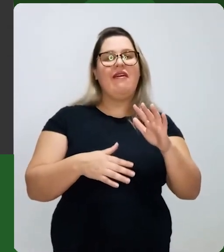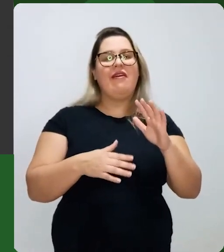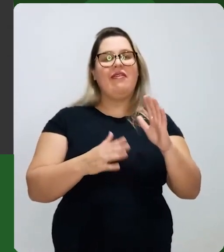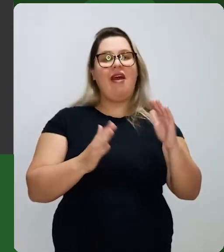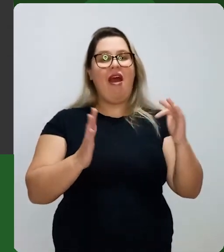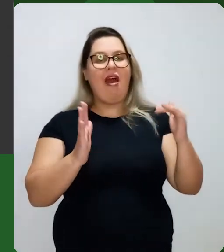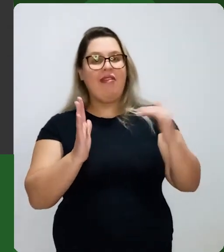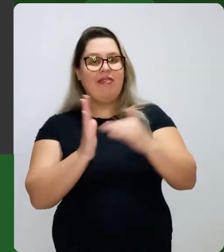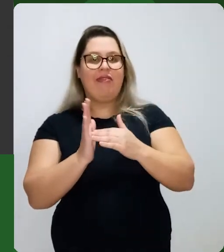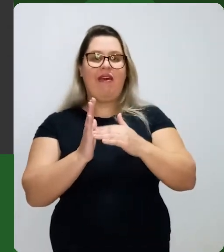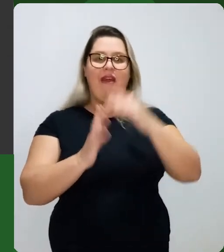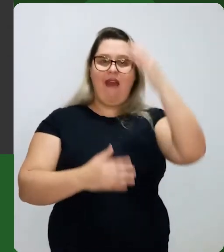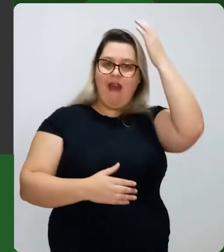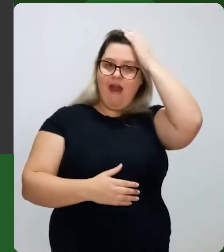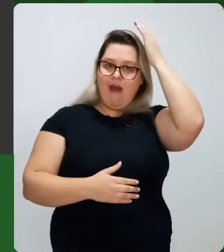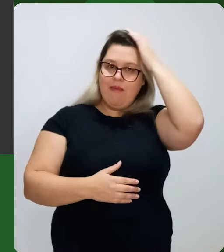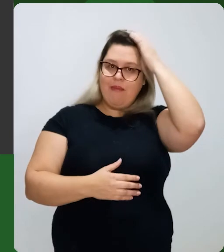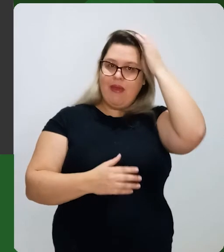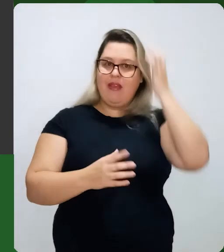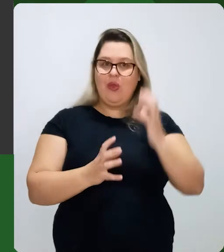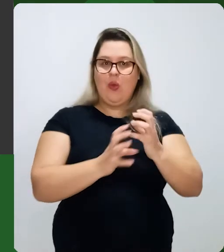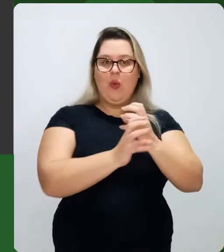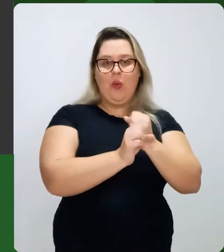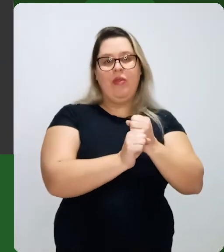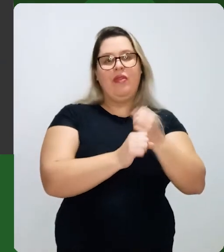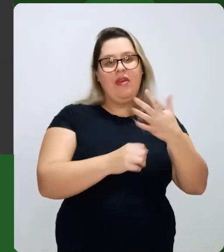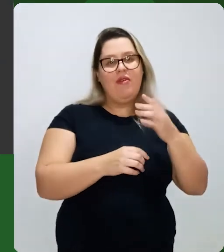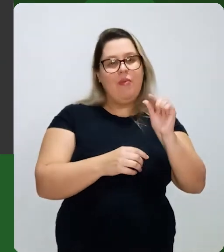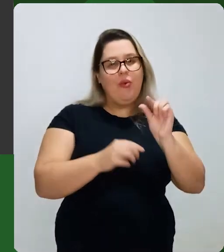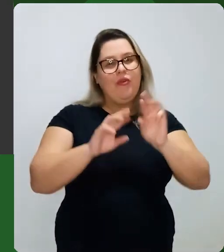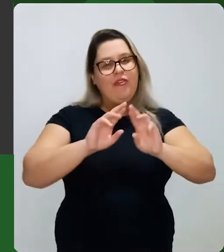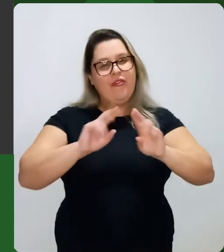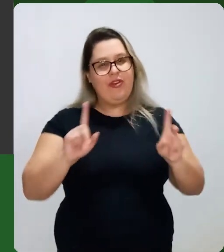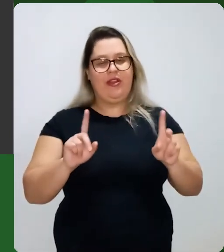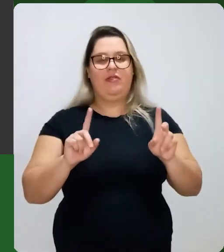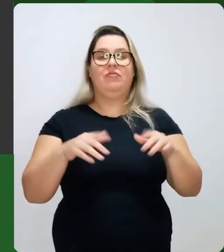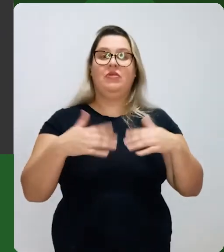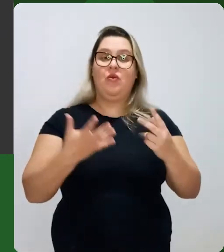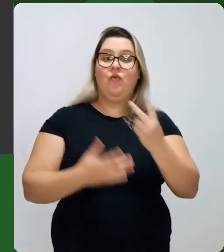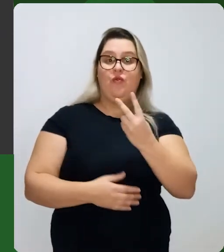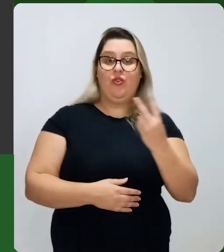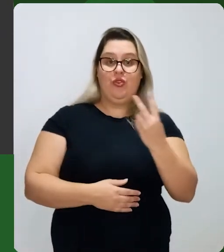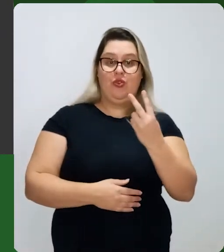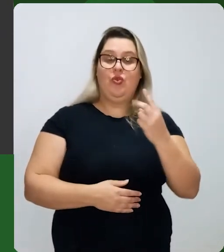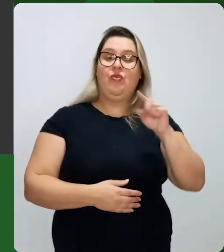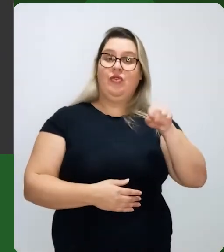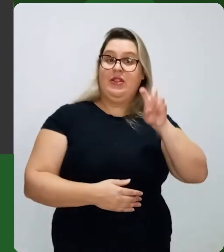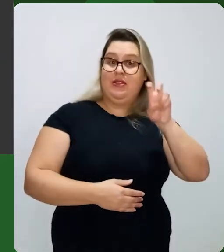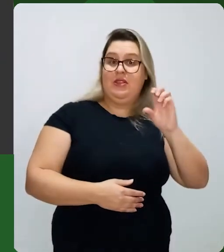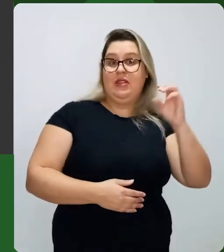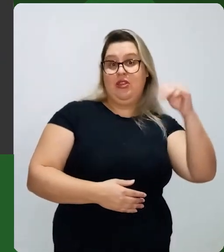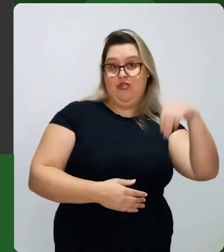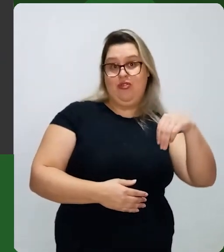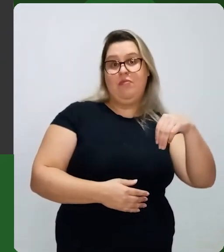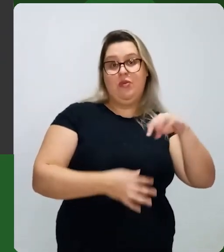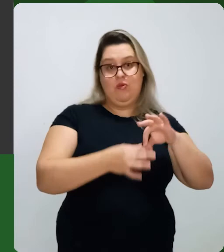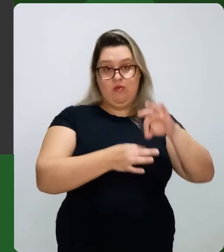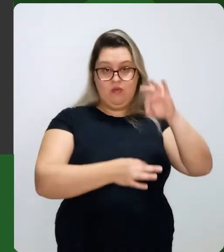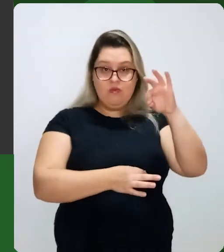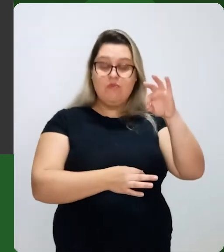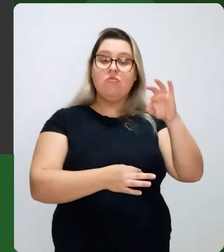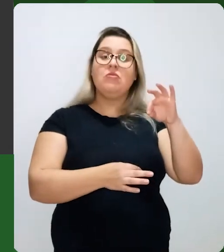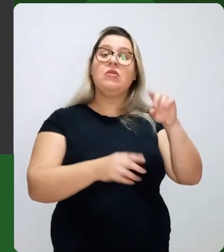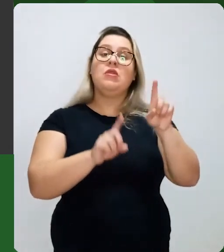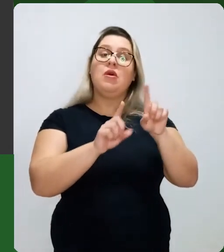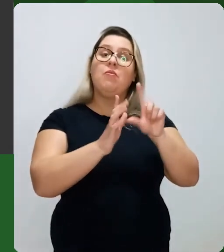pequena diferença na última medida das cabeças aqui. Então, eu deixo ele livre. Eu começo a medir os 22 centímetros e meio aqui, e o que